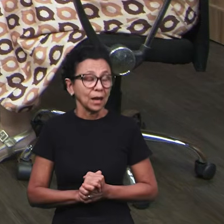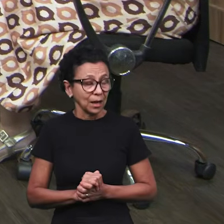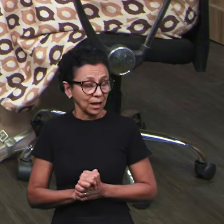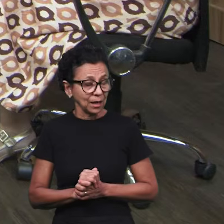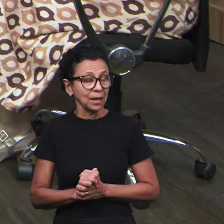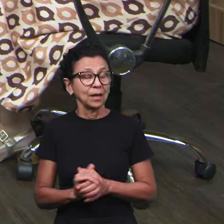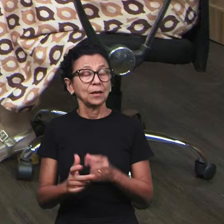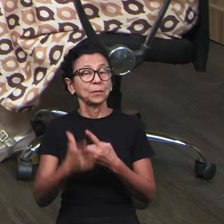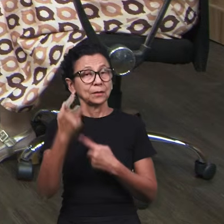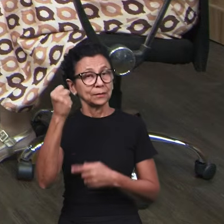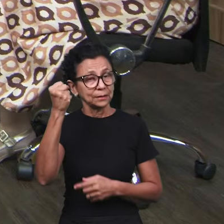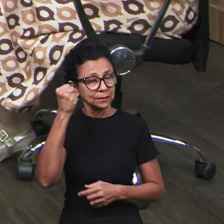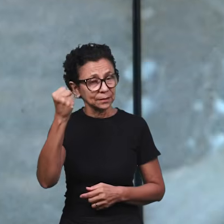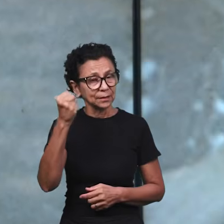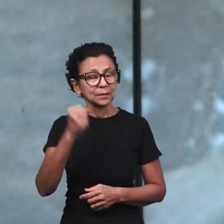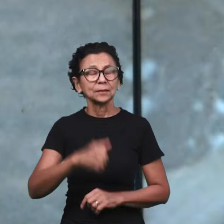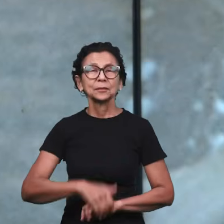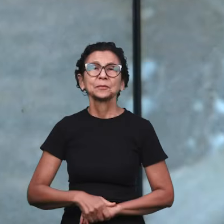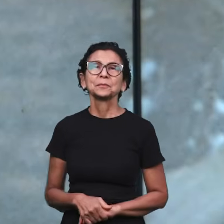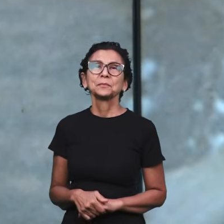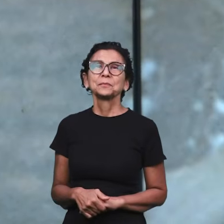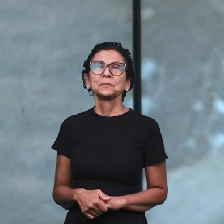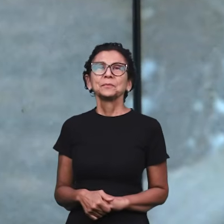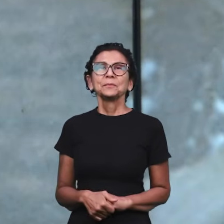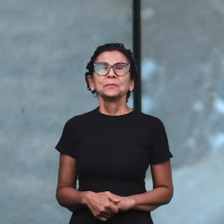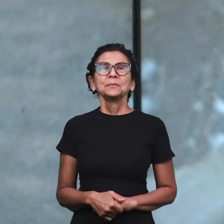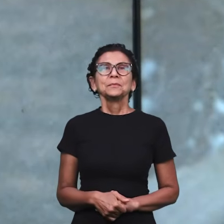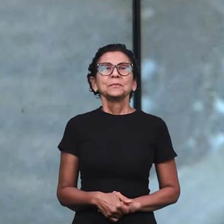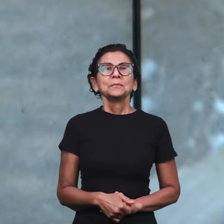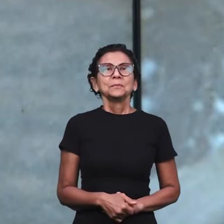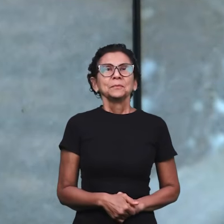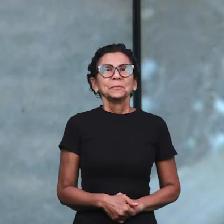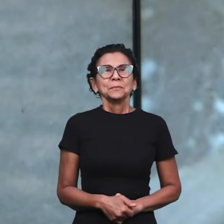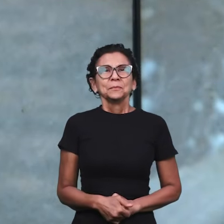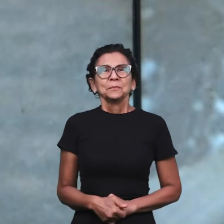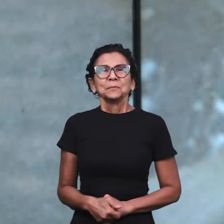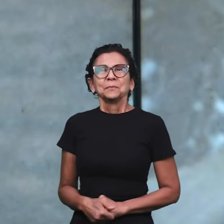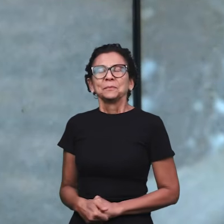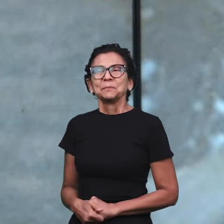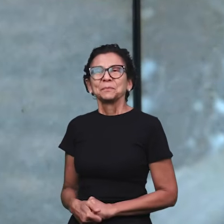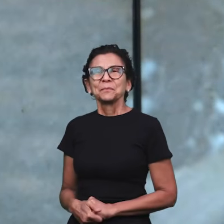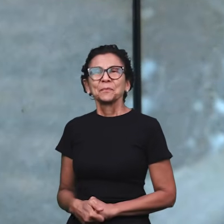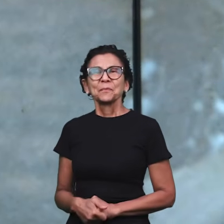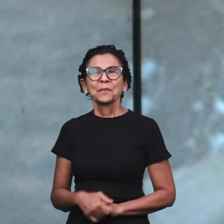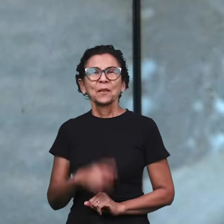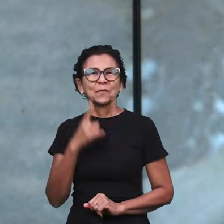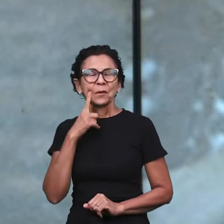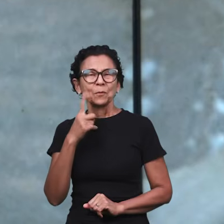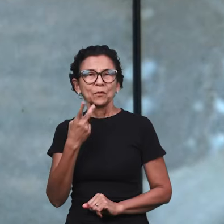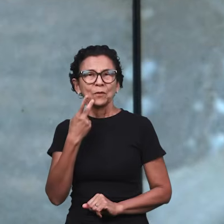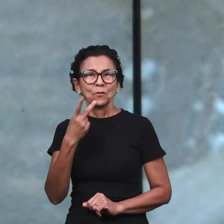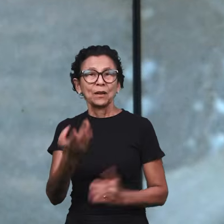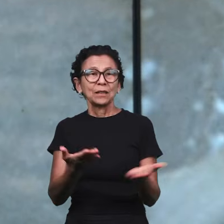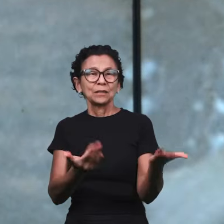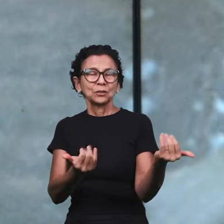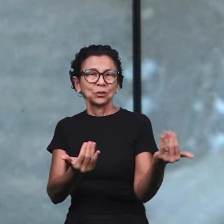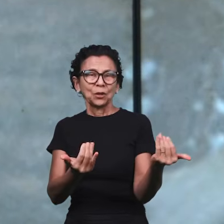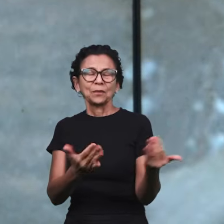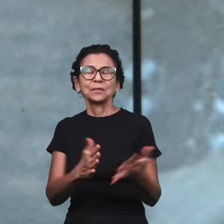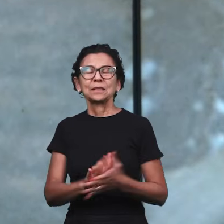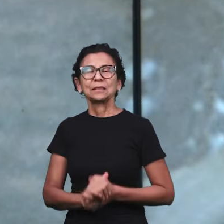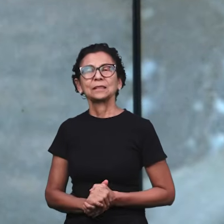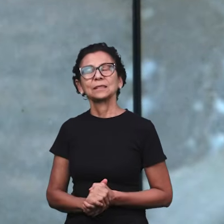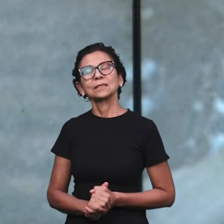né? Isso, com certeza. Amém, pastor. E agora nós temos aquele quadro do Fala Jovem. Nós teremos a